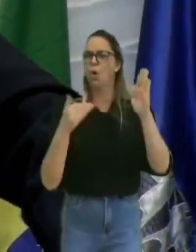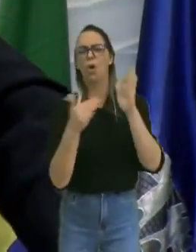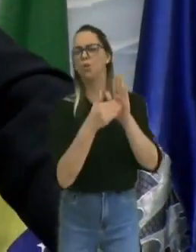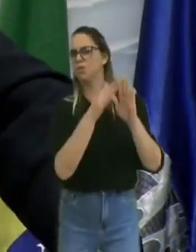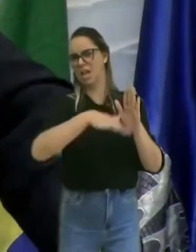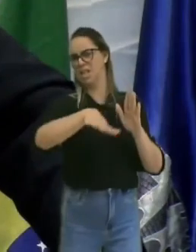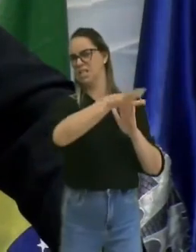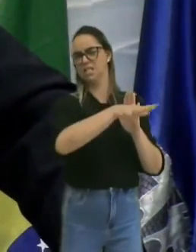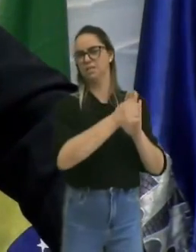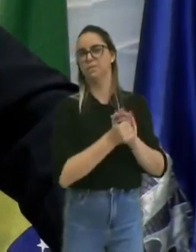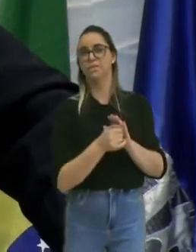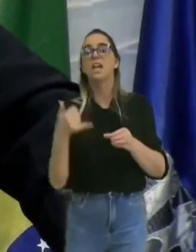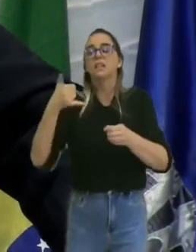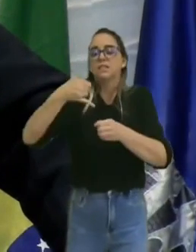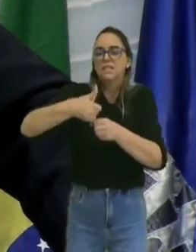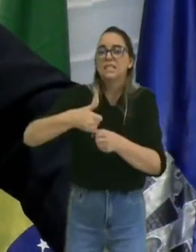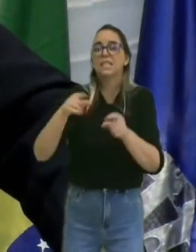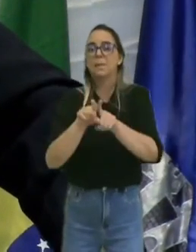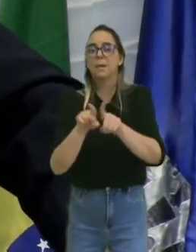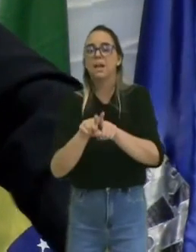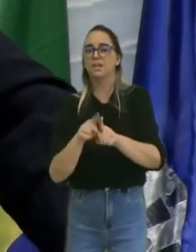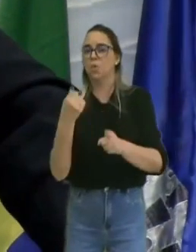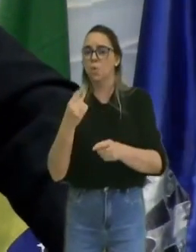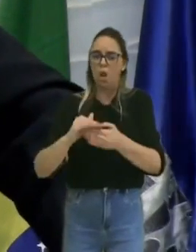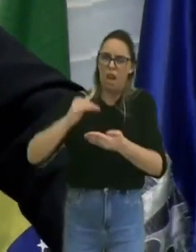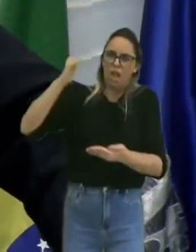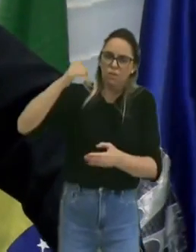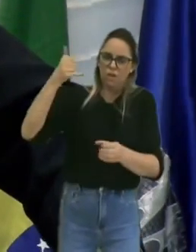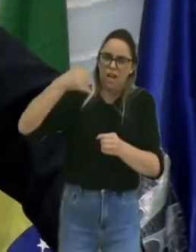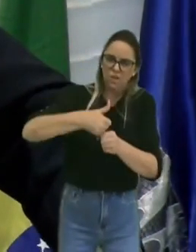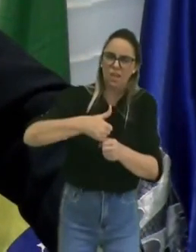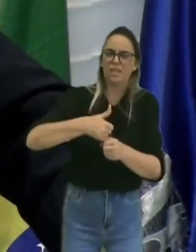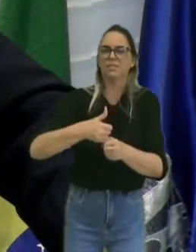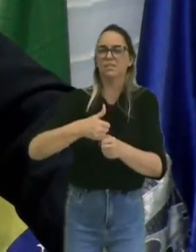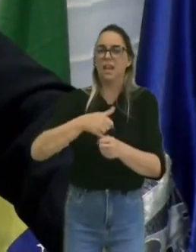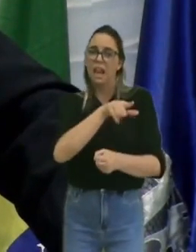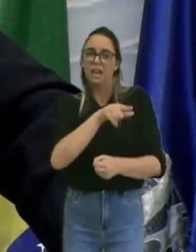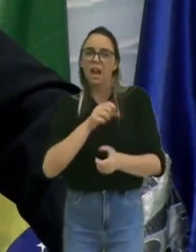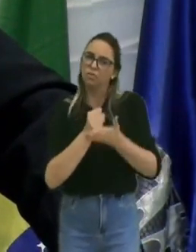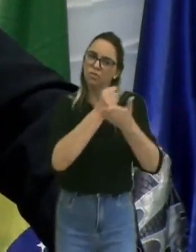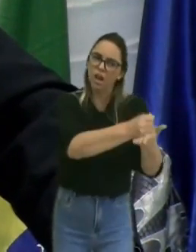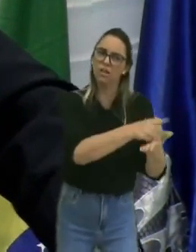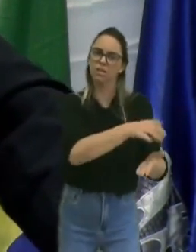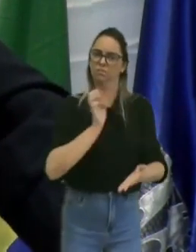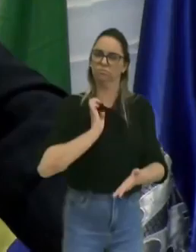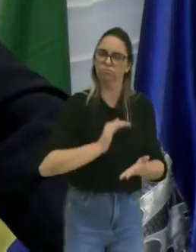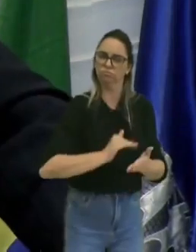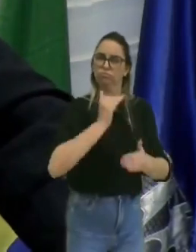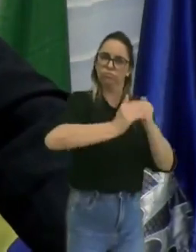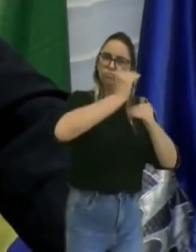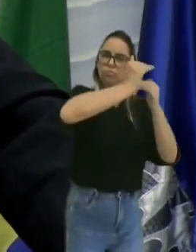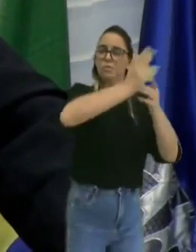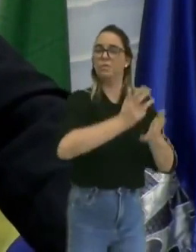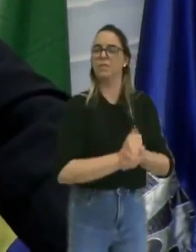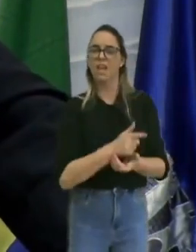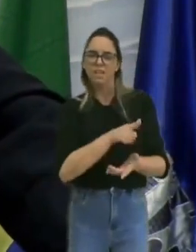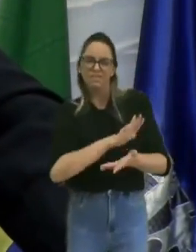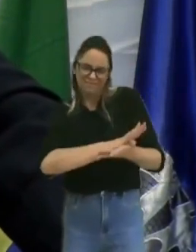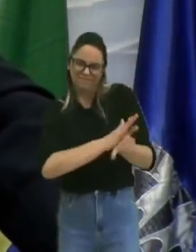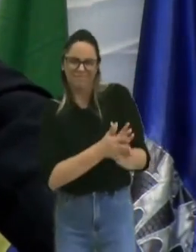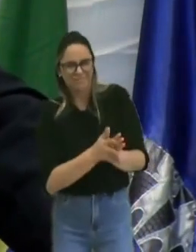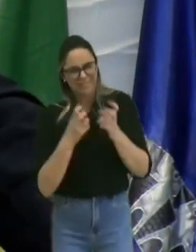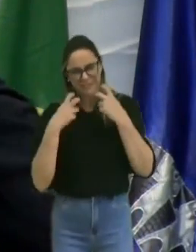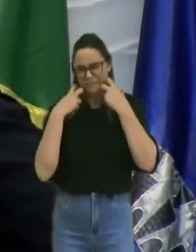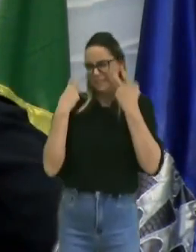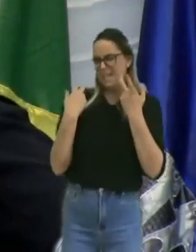Dê um litro de gasolina para ele trabalhar, para ele enricar. Que eu era humilhado, rapaz. Quando chegava aqui,